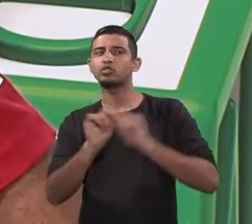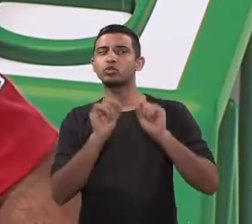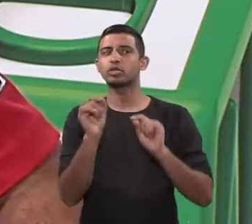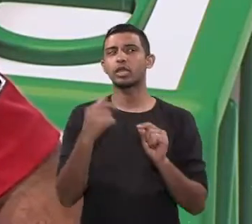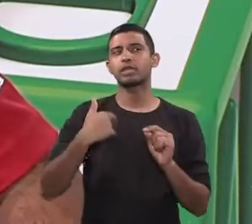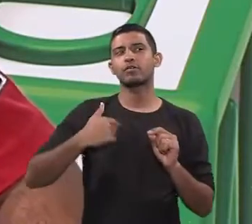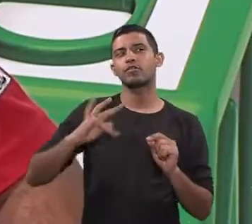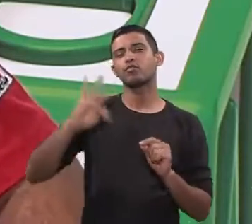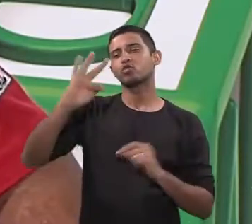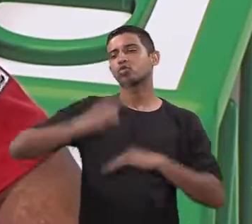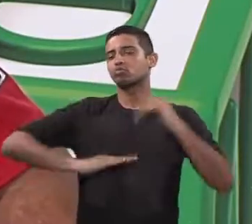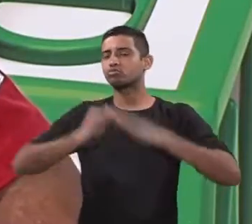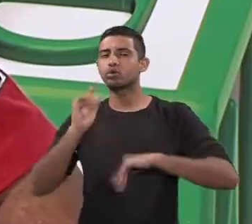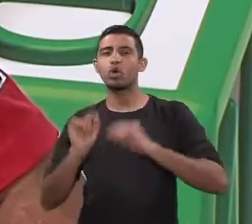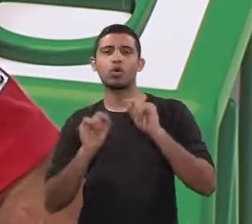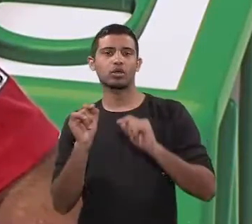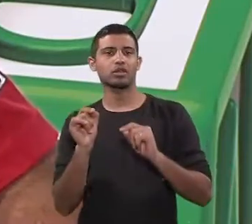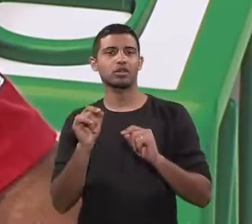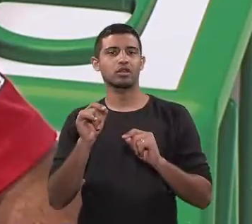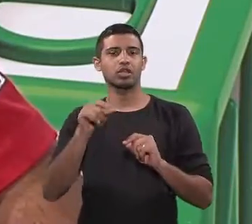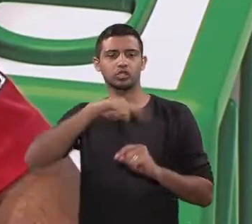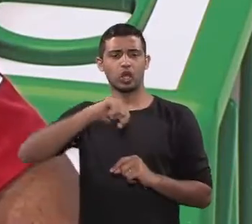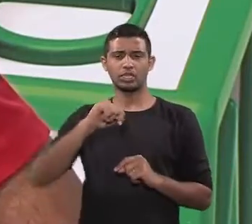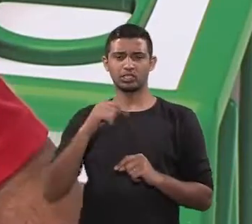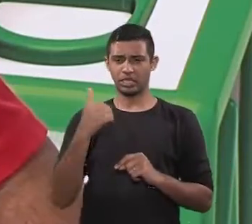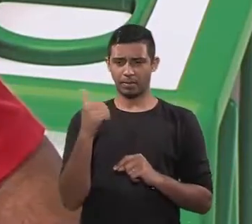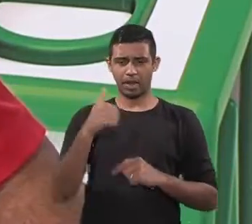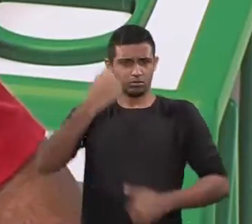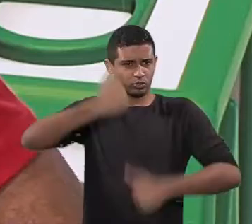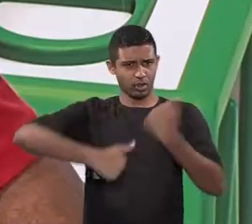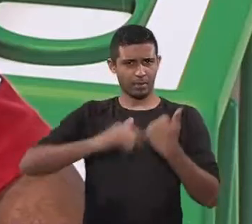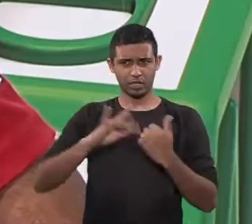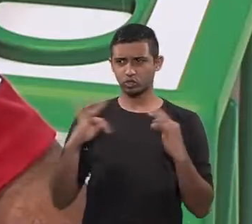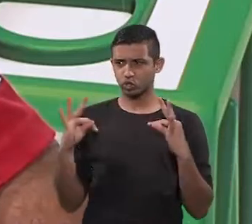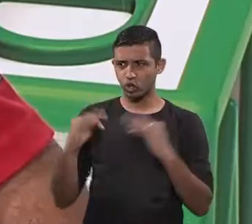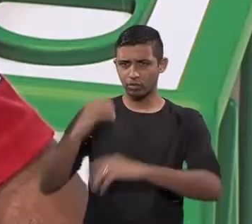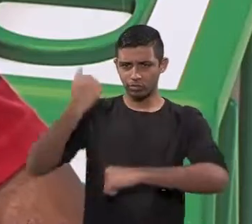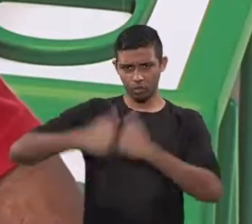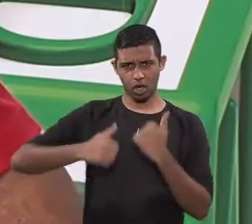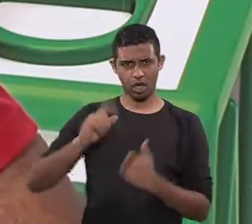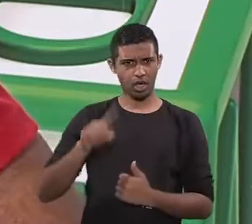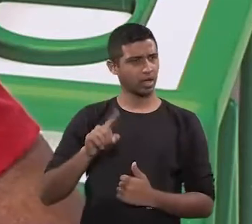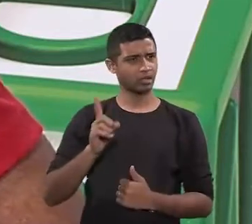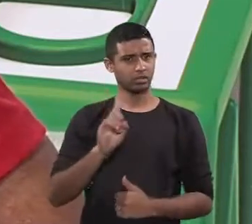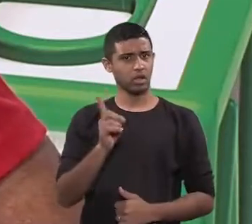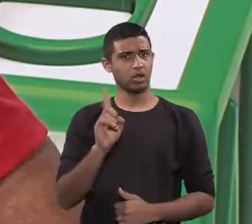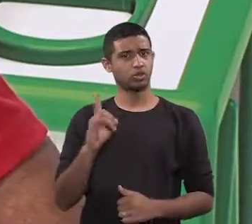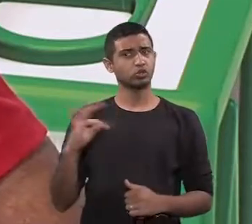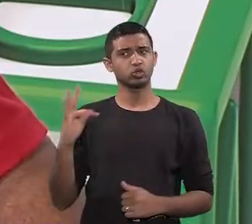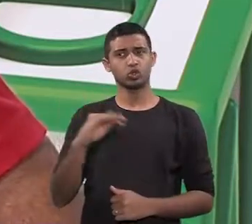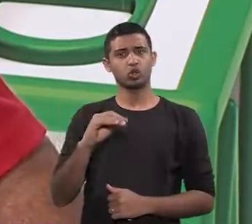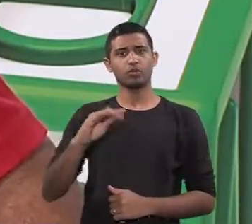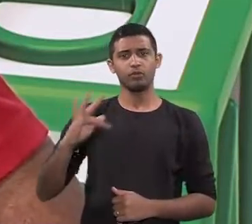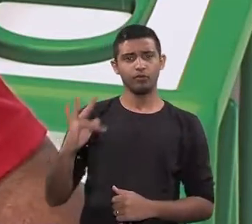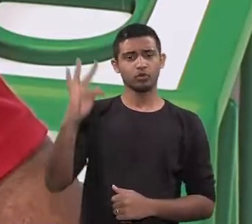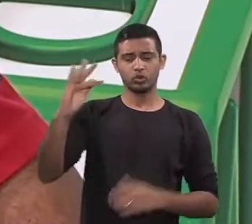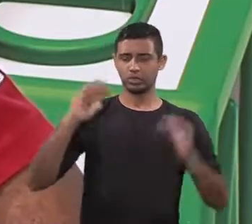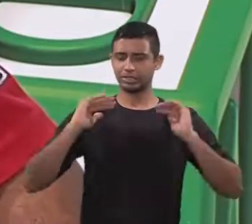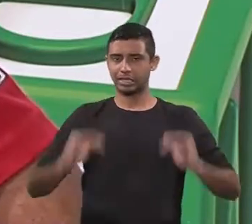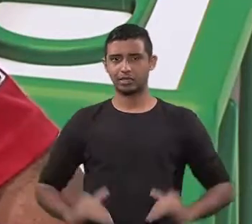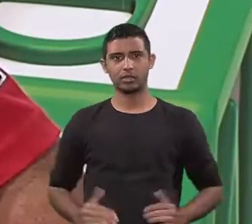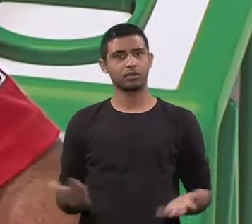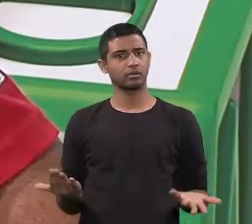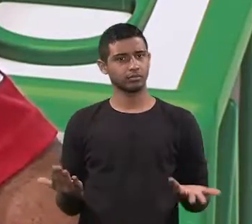que ele vai querer. Nós trabalhamos com esporte, nem todos vão ser desportistas, mas todos serão cidadãos, então eles precisam